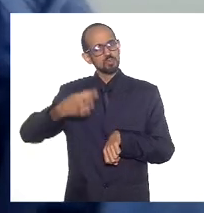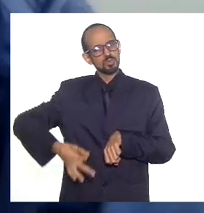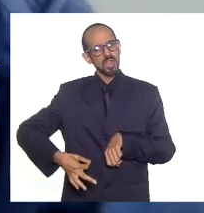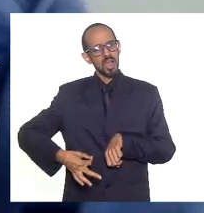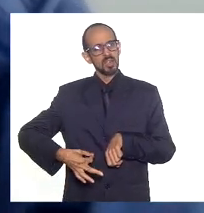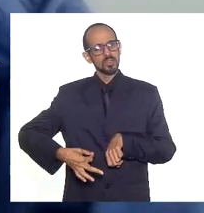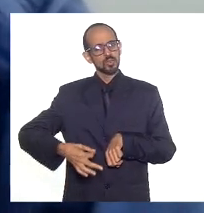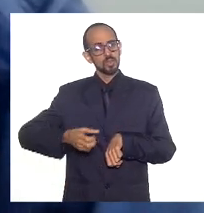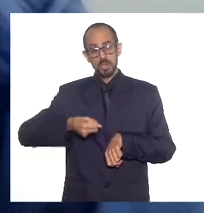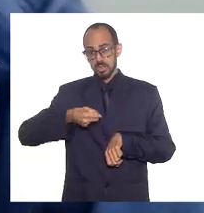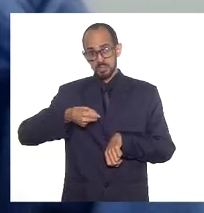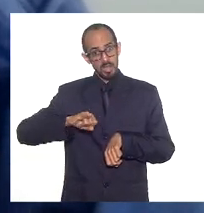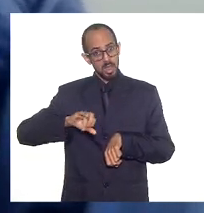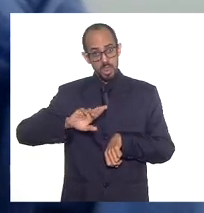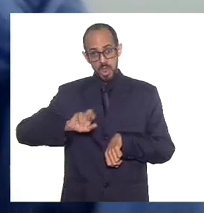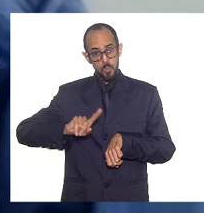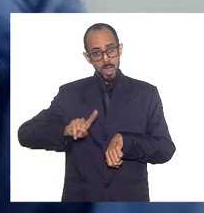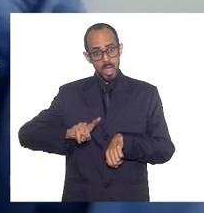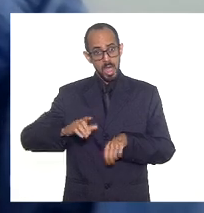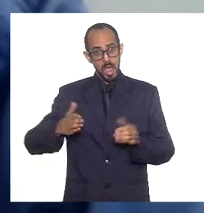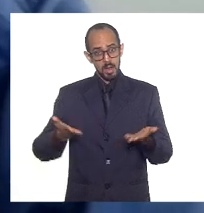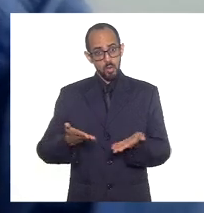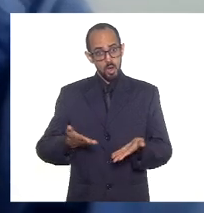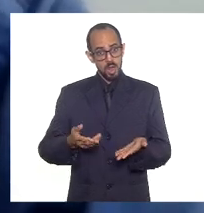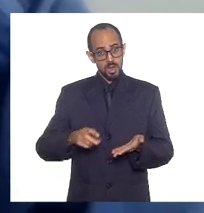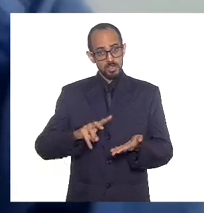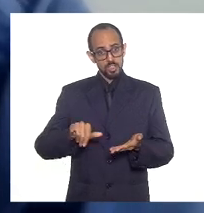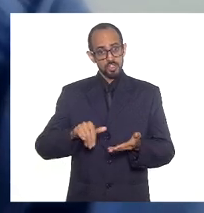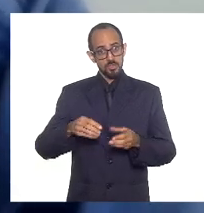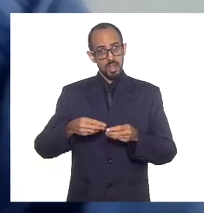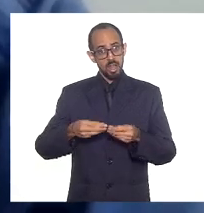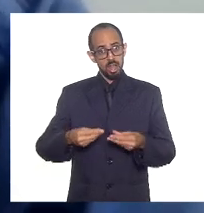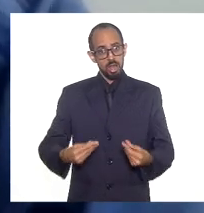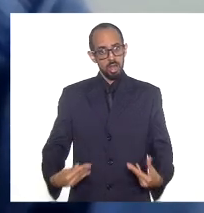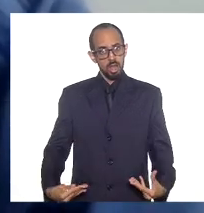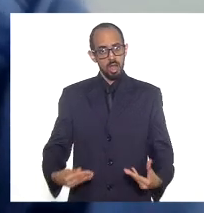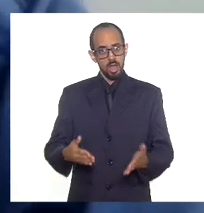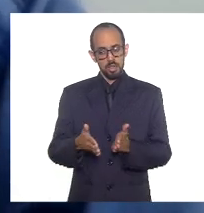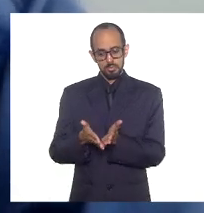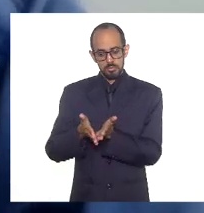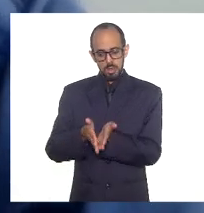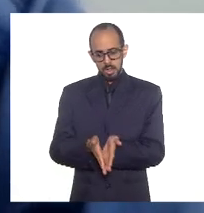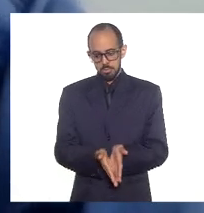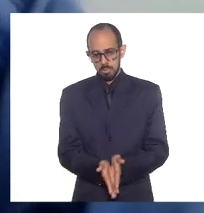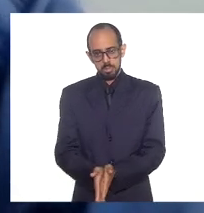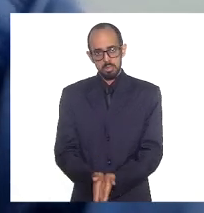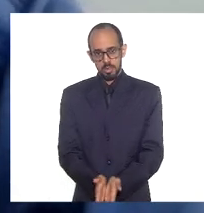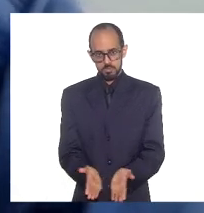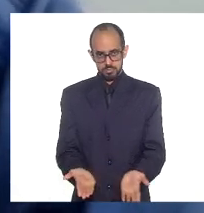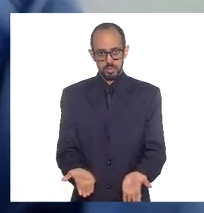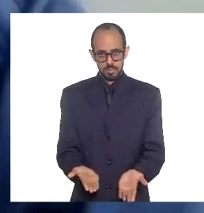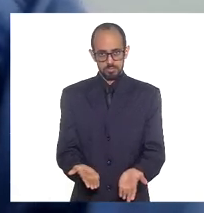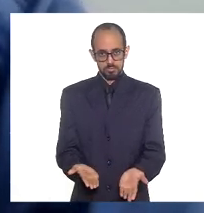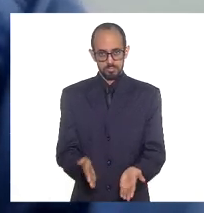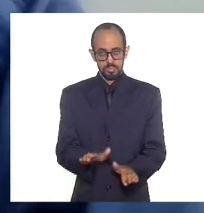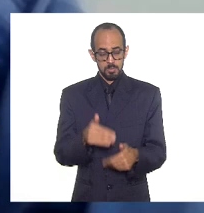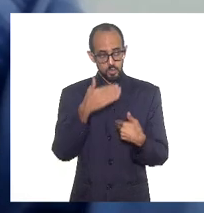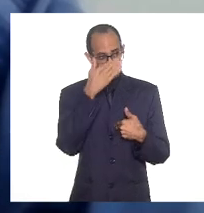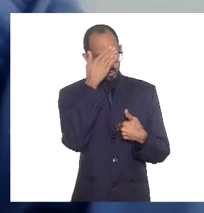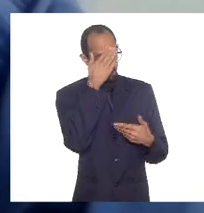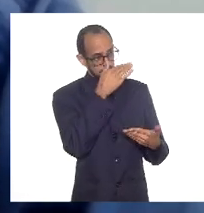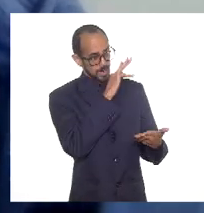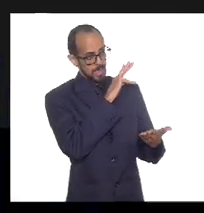não for agora, nós vamos fenecer no mesmo barco. Muito obrigado, senhora deputada Marta Rocha,